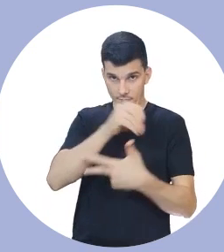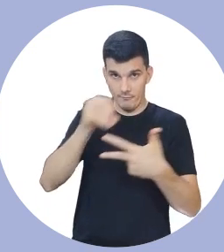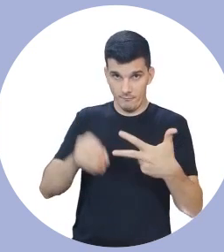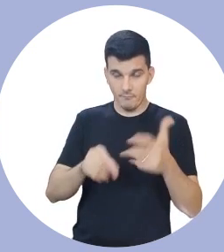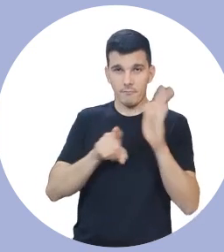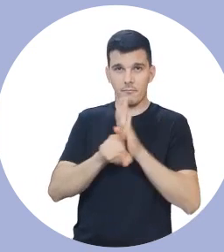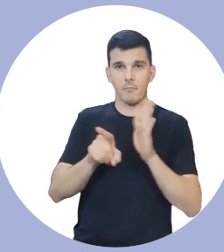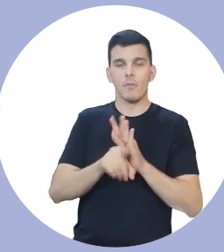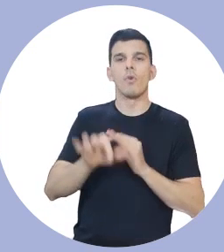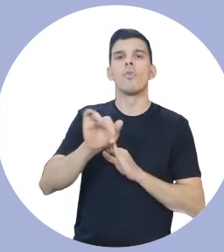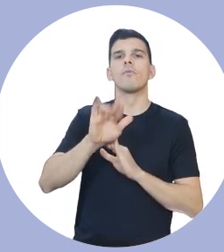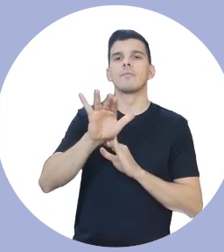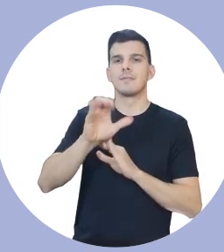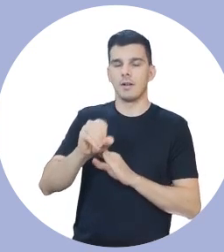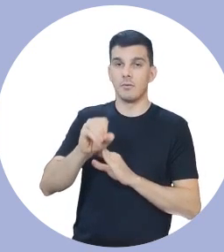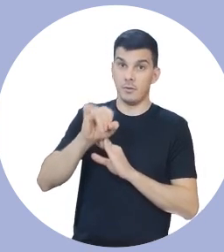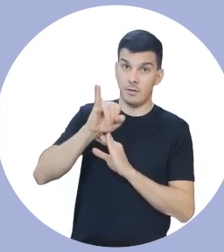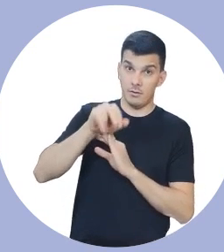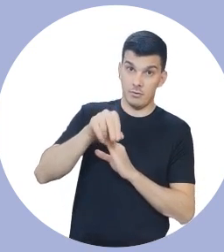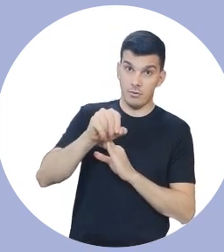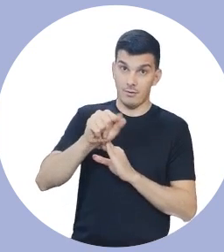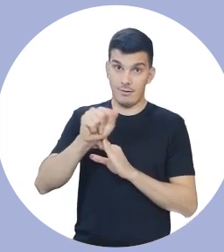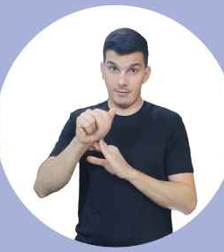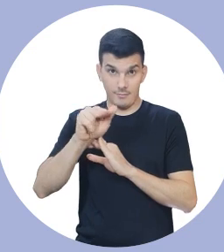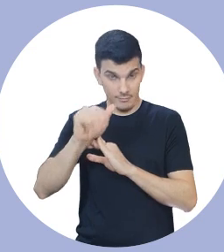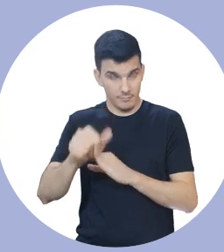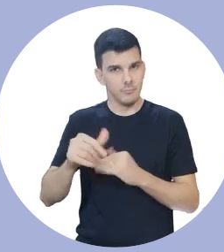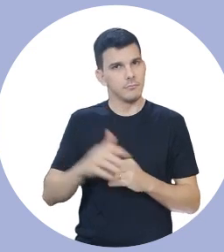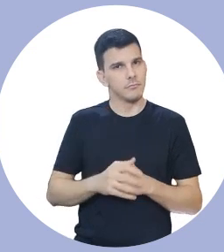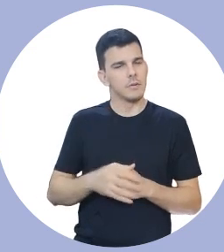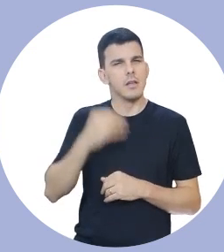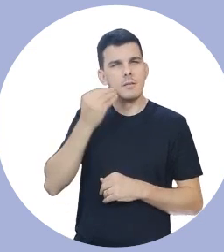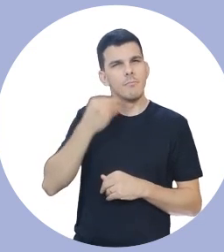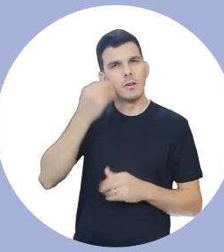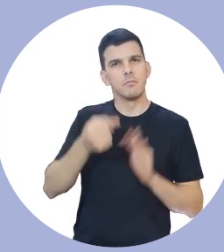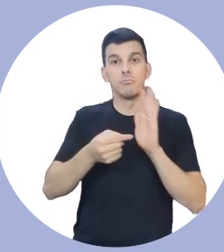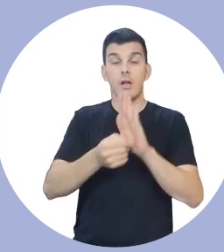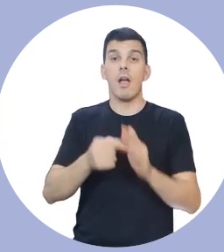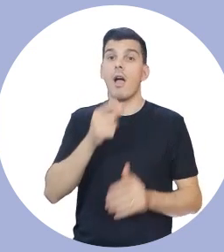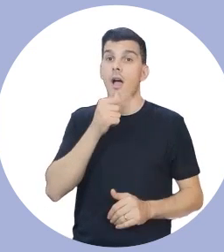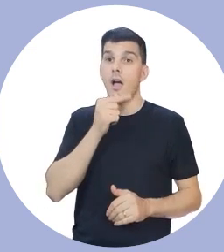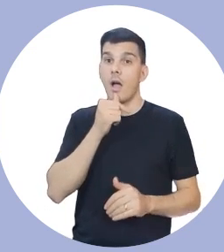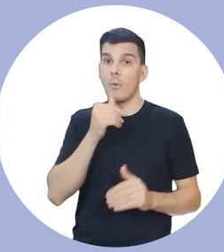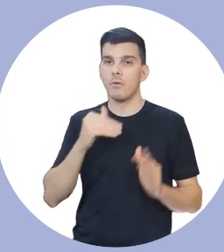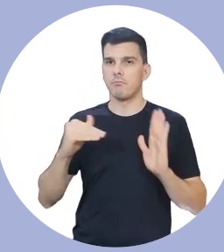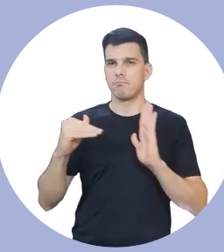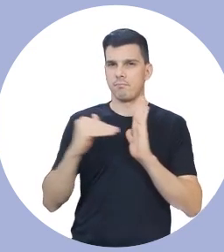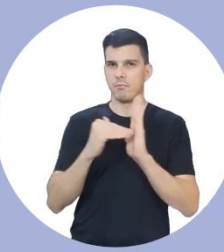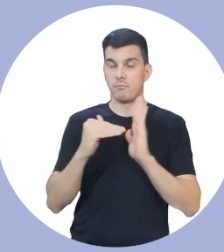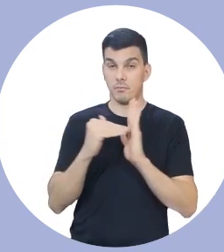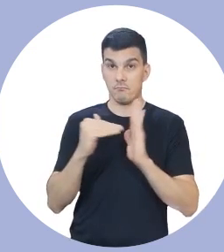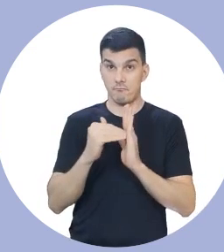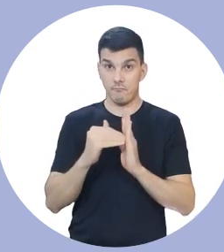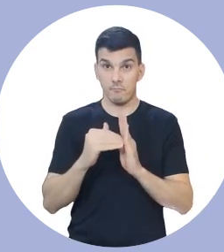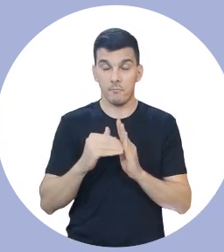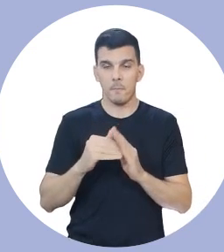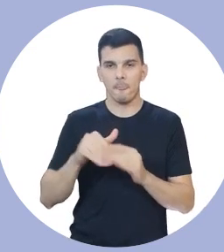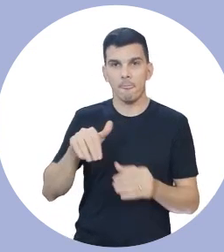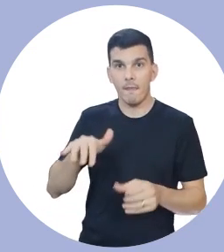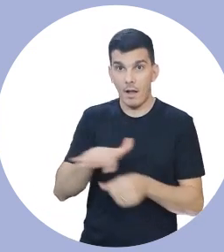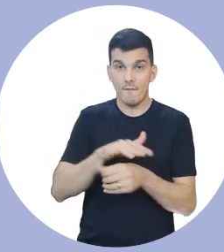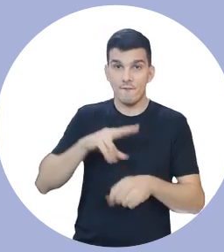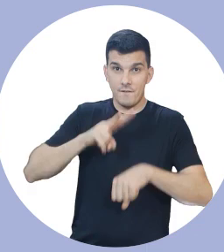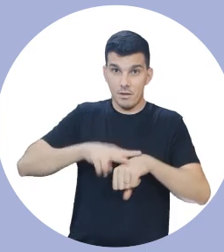2015, funções inorgânicas agora. Em um experimento, colocou-se água até a metade da capacitação